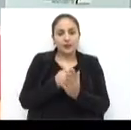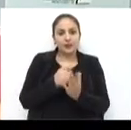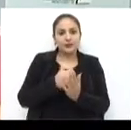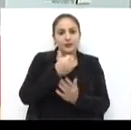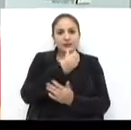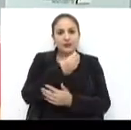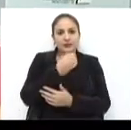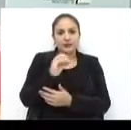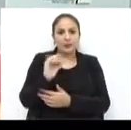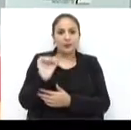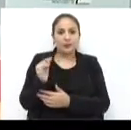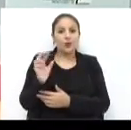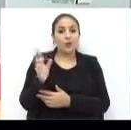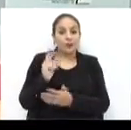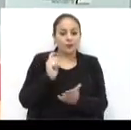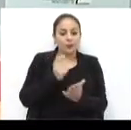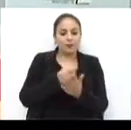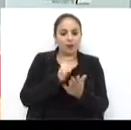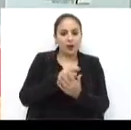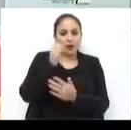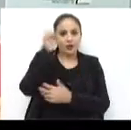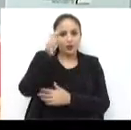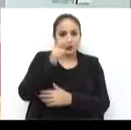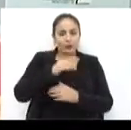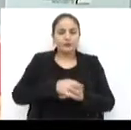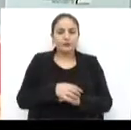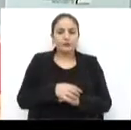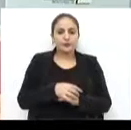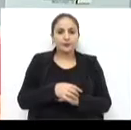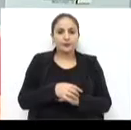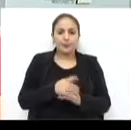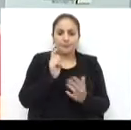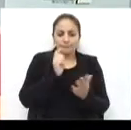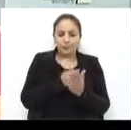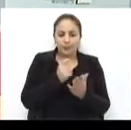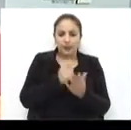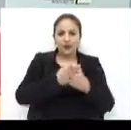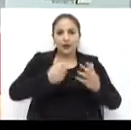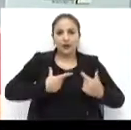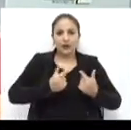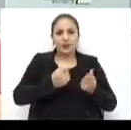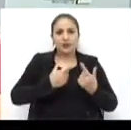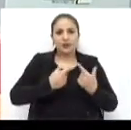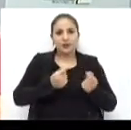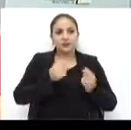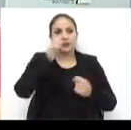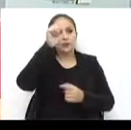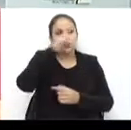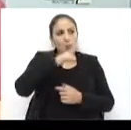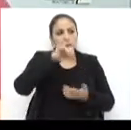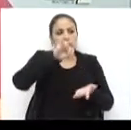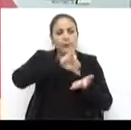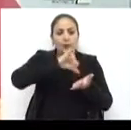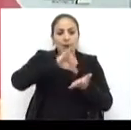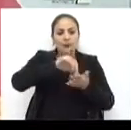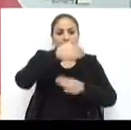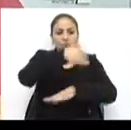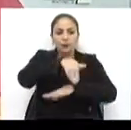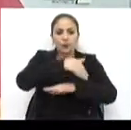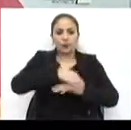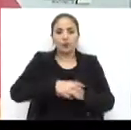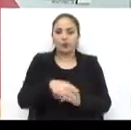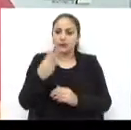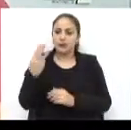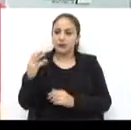iluminação pública. 300 vai para o pagamento de despesas da nossa iluminação, das praças, das ruas, e 300 vai